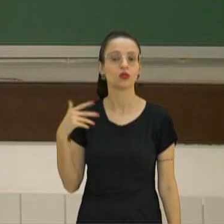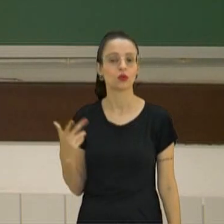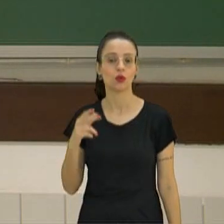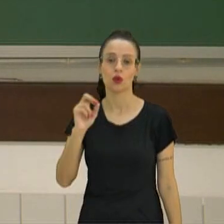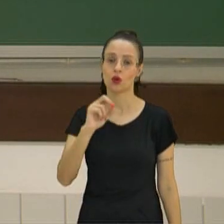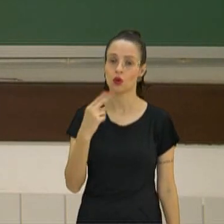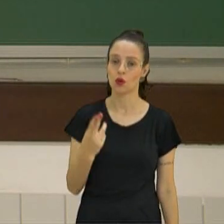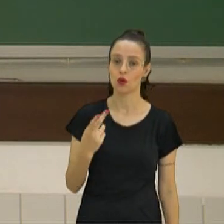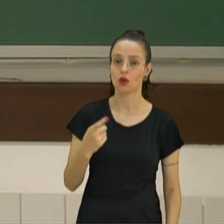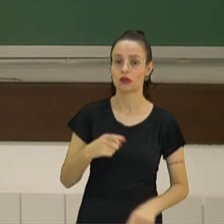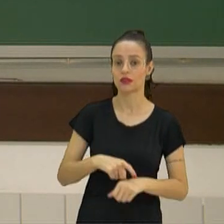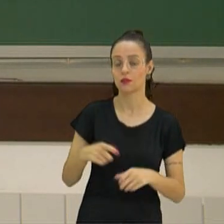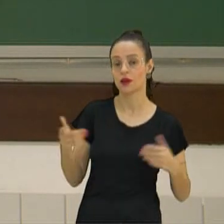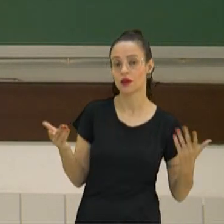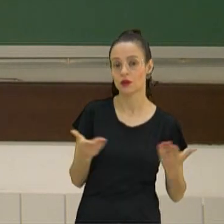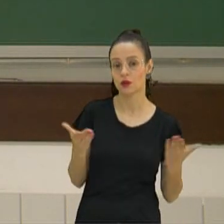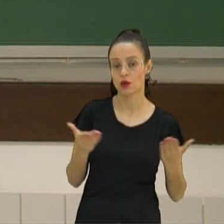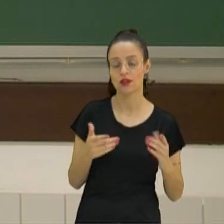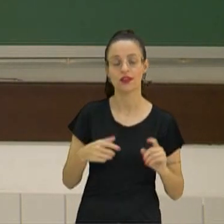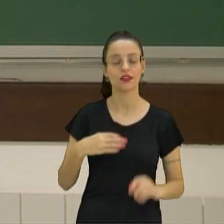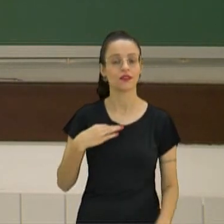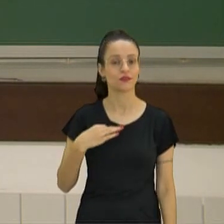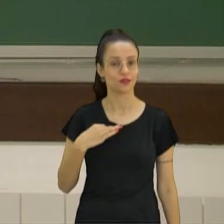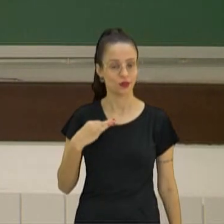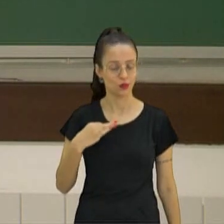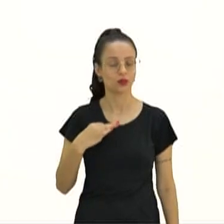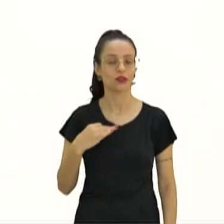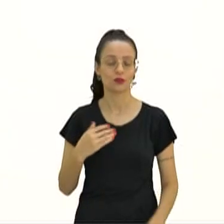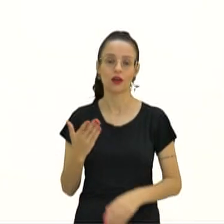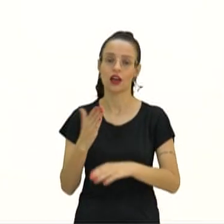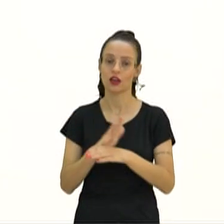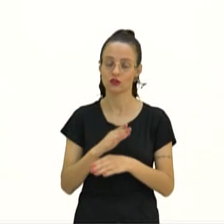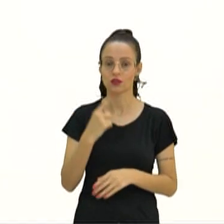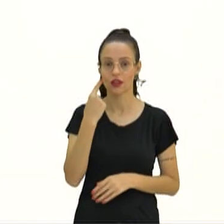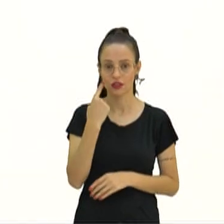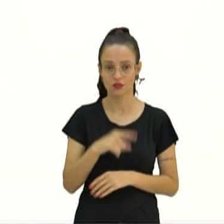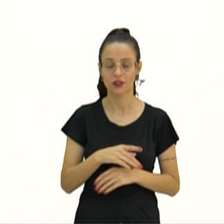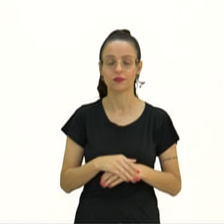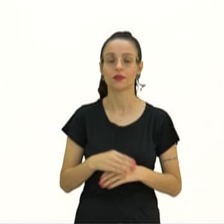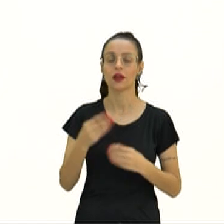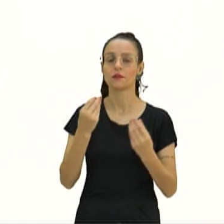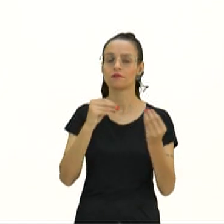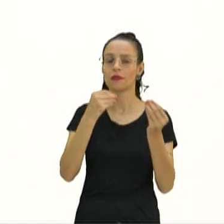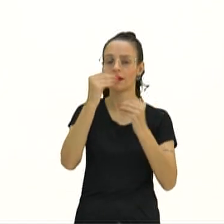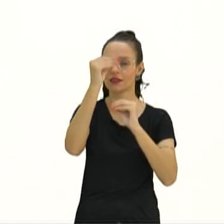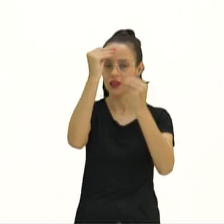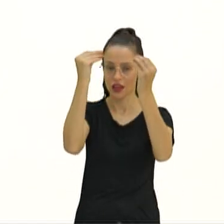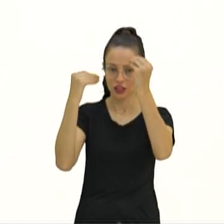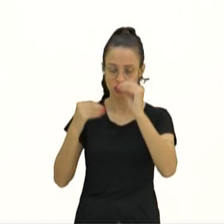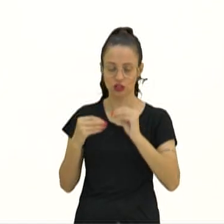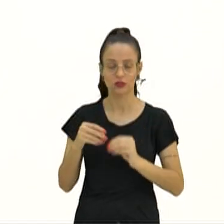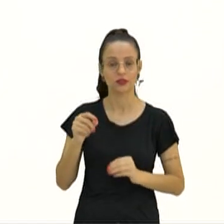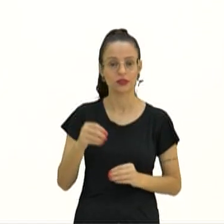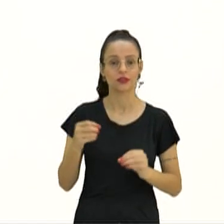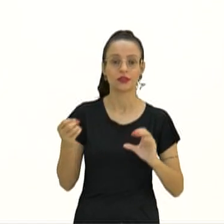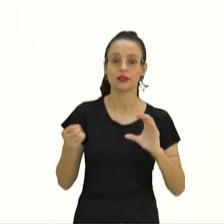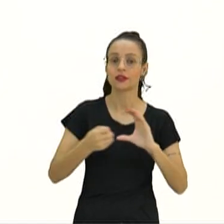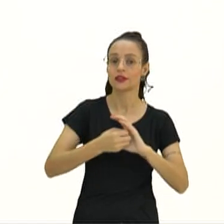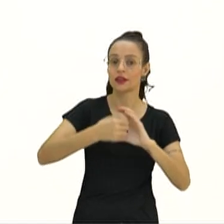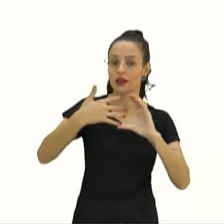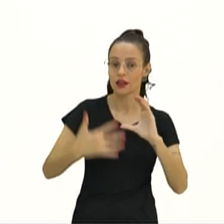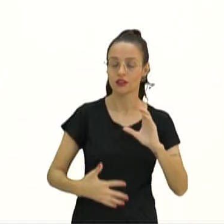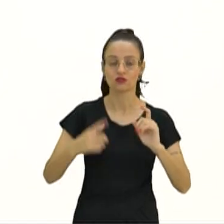Ou num tempo mais moderno, o figurino ajuda a identificar isso. A maquiagem traz as características